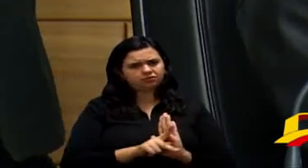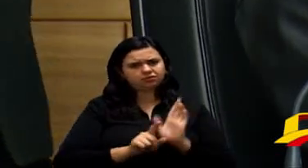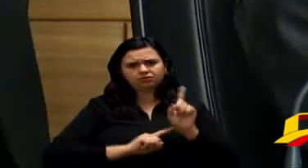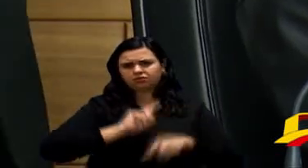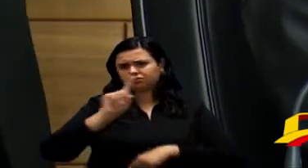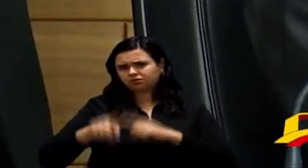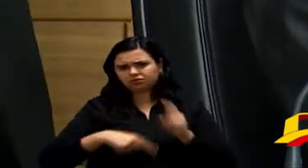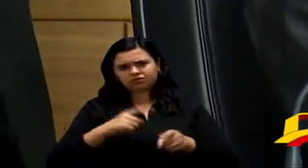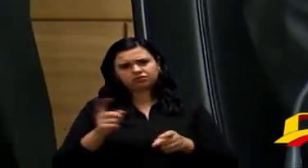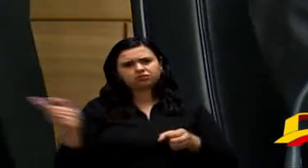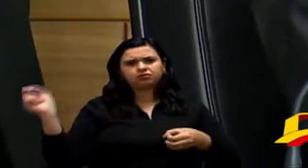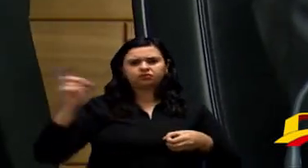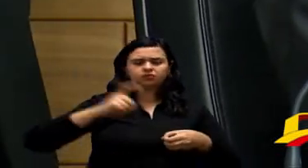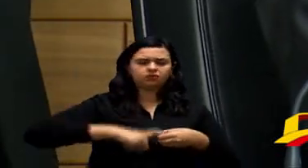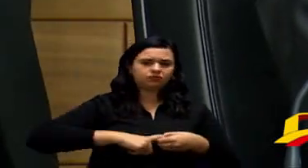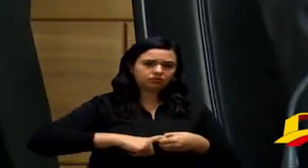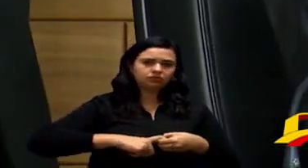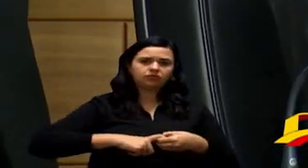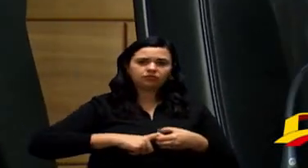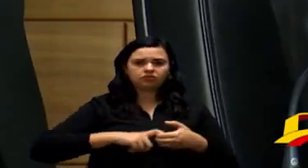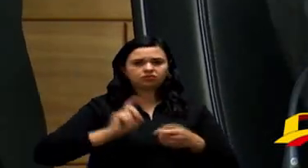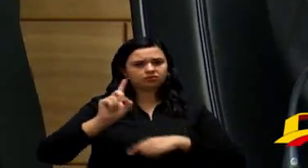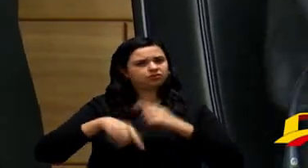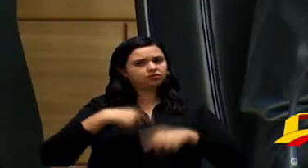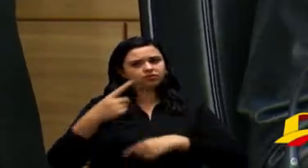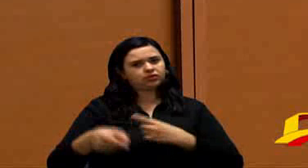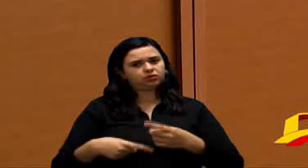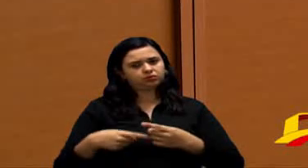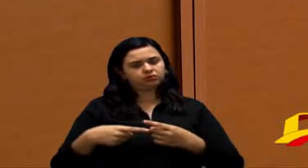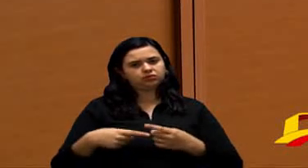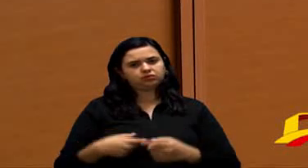mais tarde a prova não é outro discurso